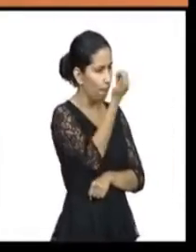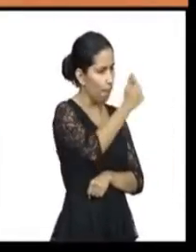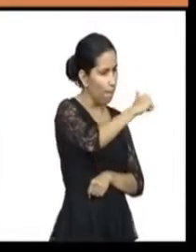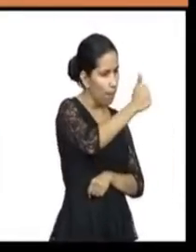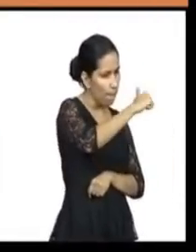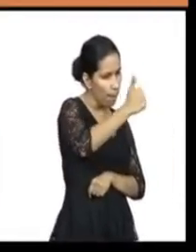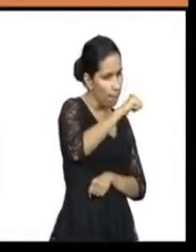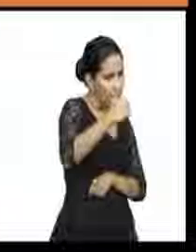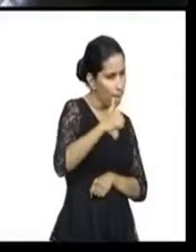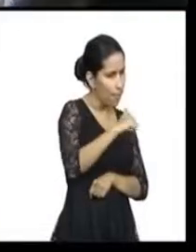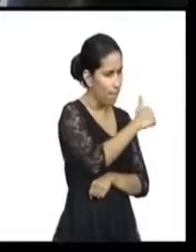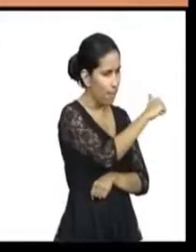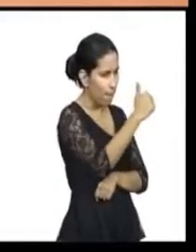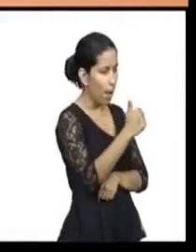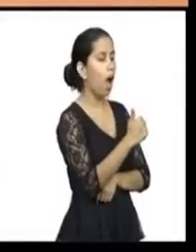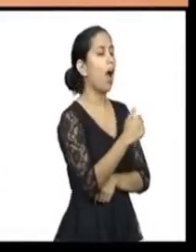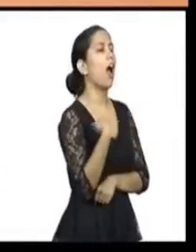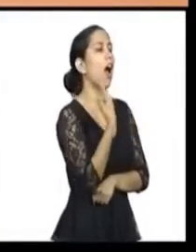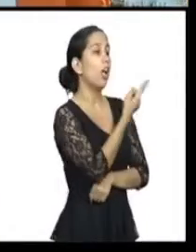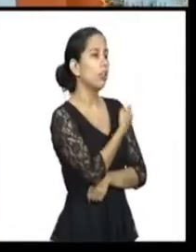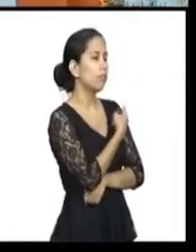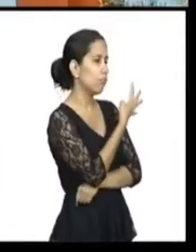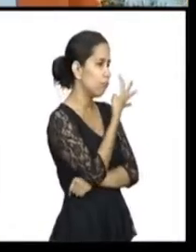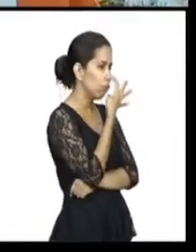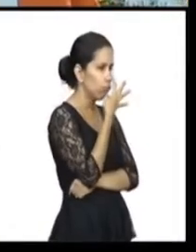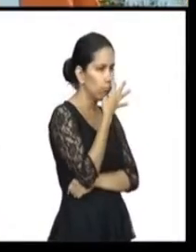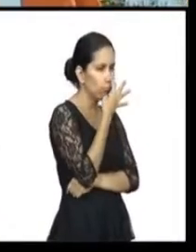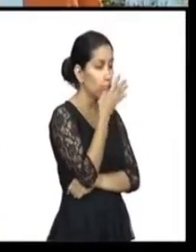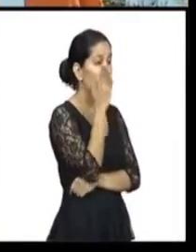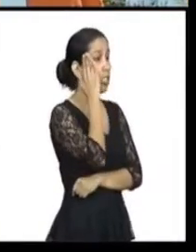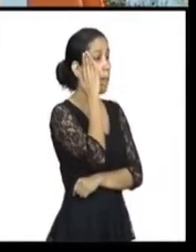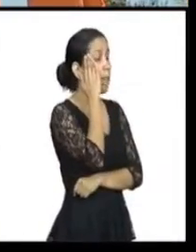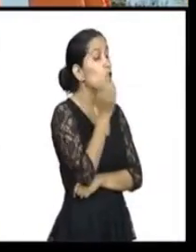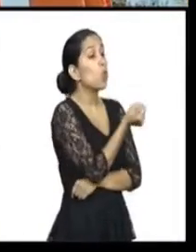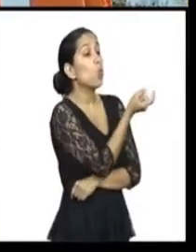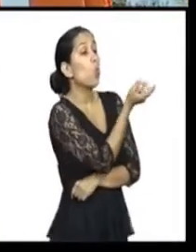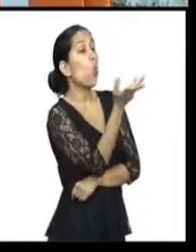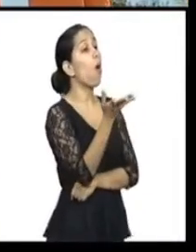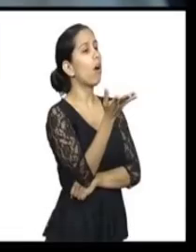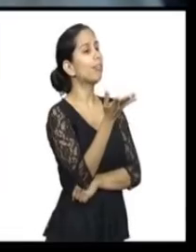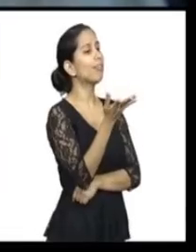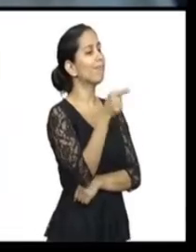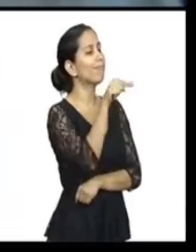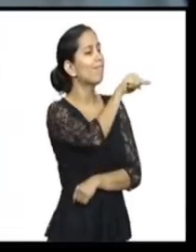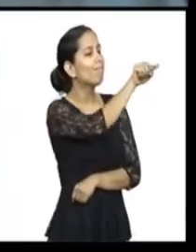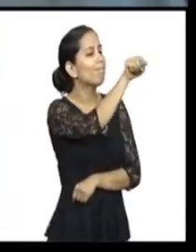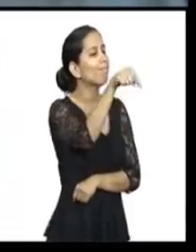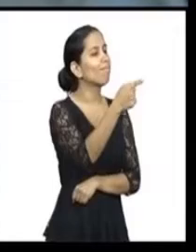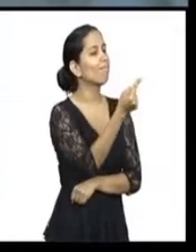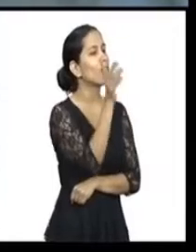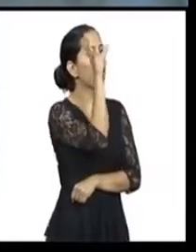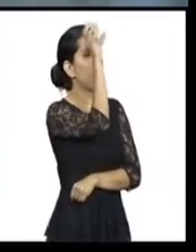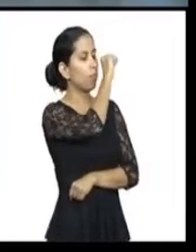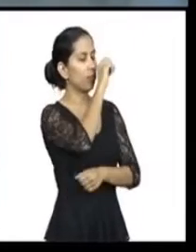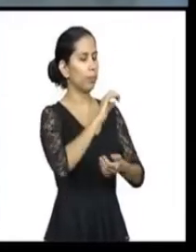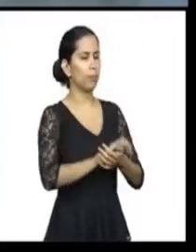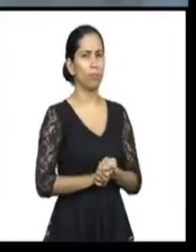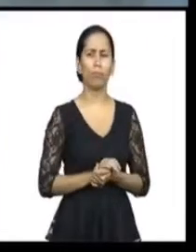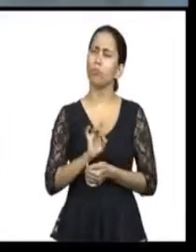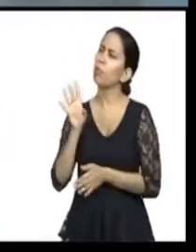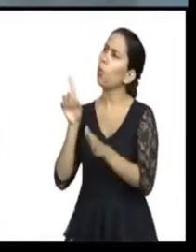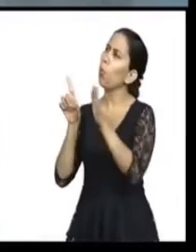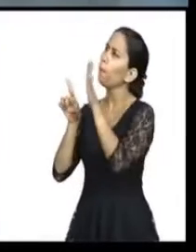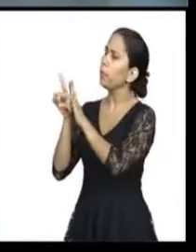nós aproveitamos para verificar a quantidade de aprendizado dele. Agora, uma última pergunta. Pode acontecer